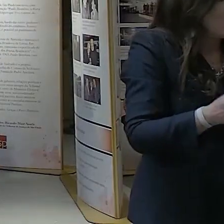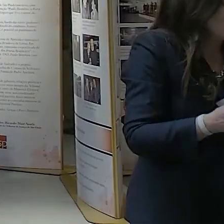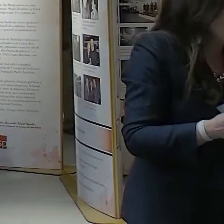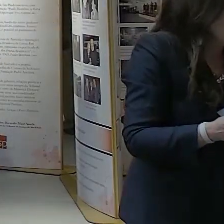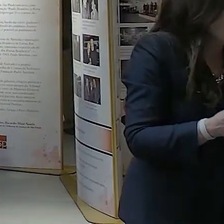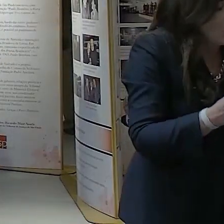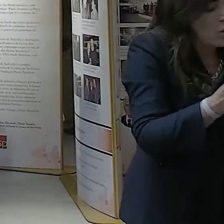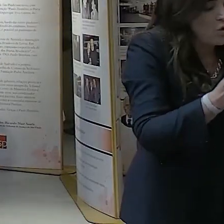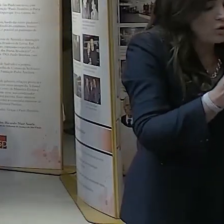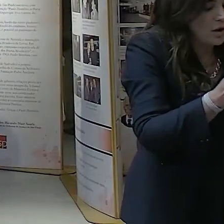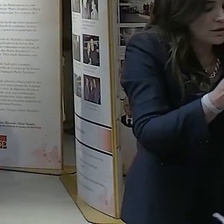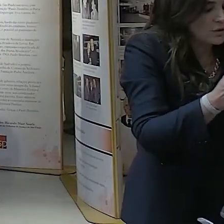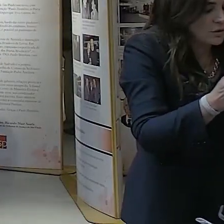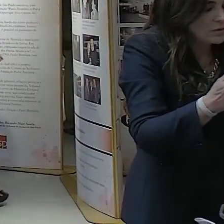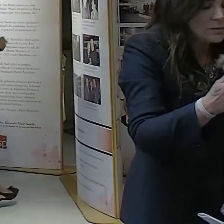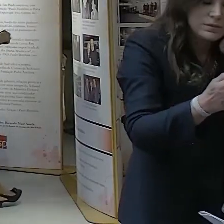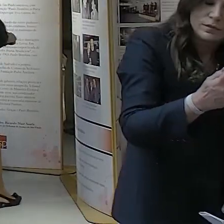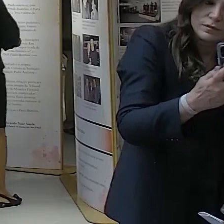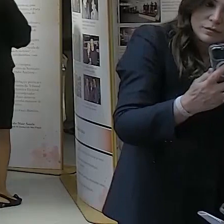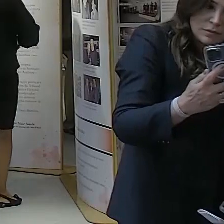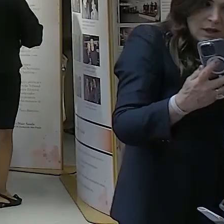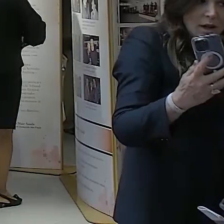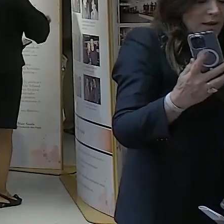Aí essa dupla aí, ó.